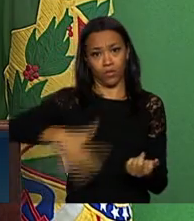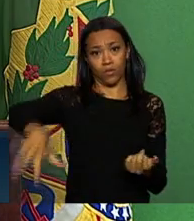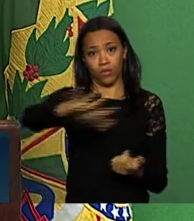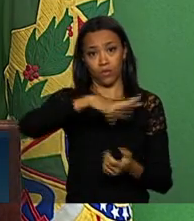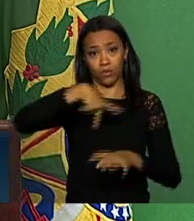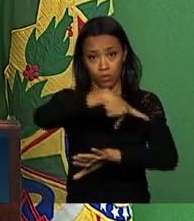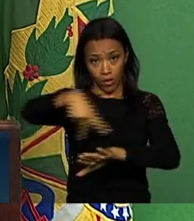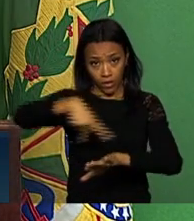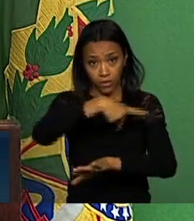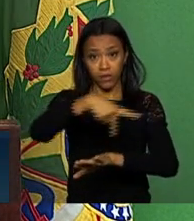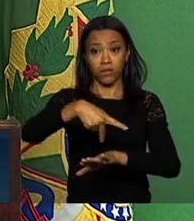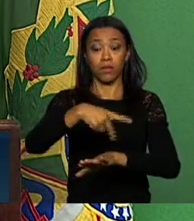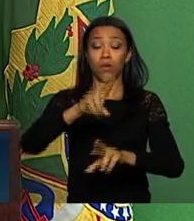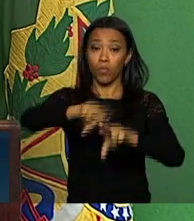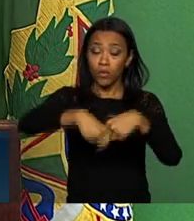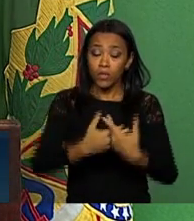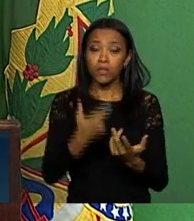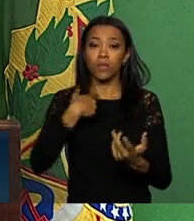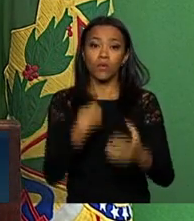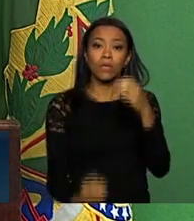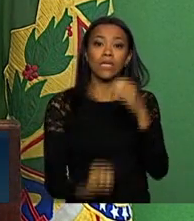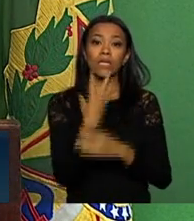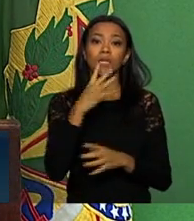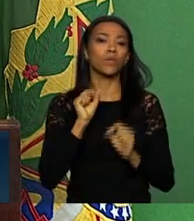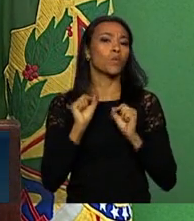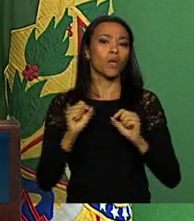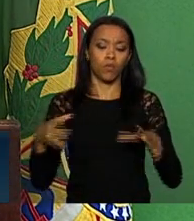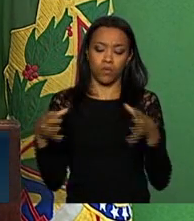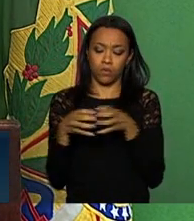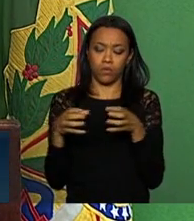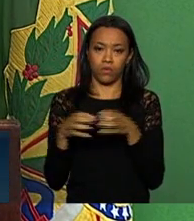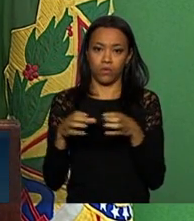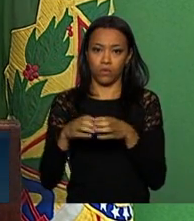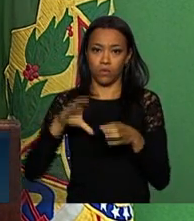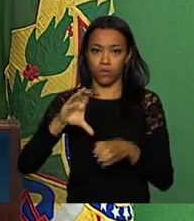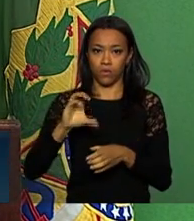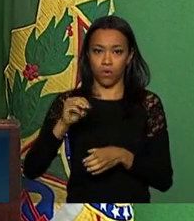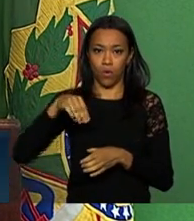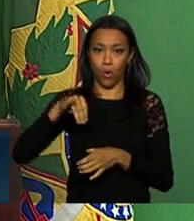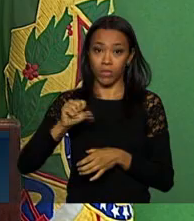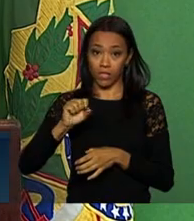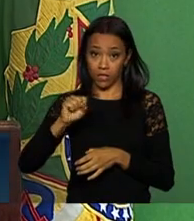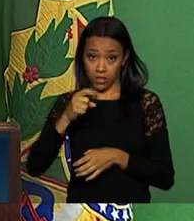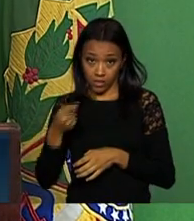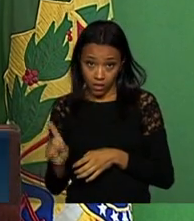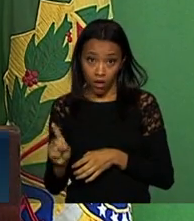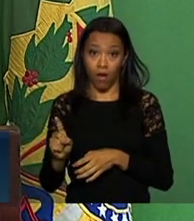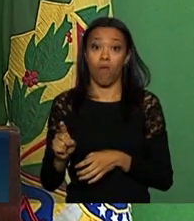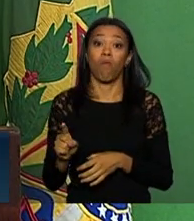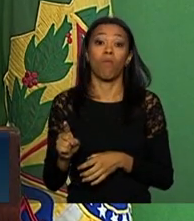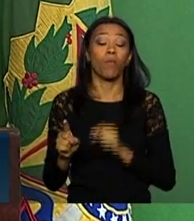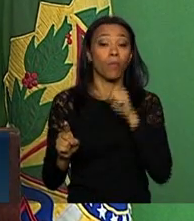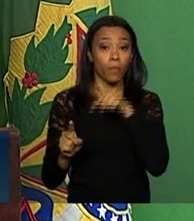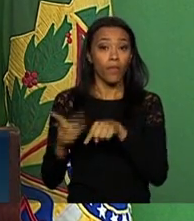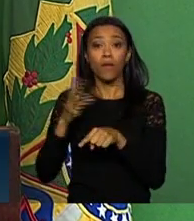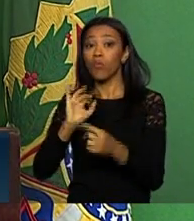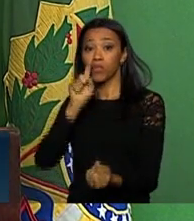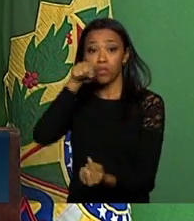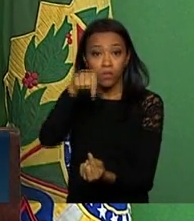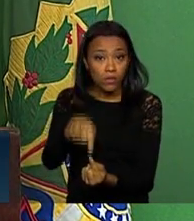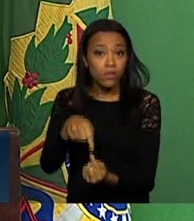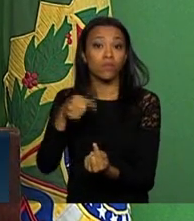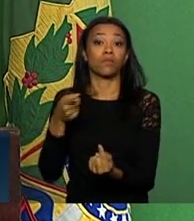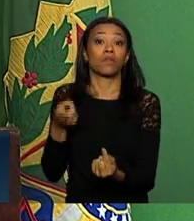tanto eu estou criando a comissão permanente da reforma do estado que vai beneficiar